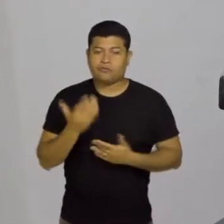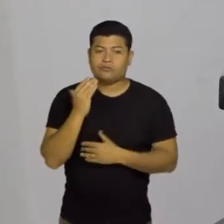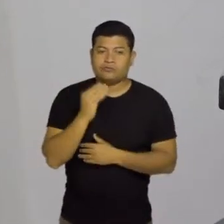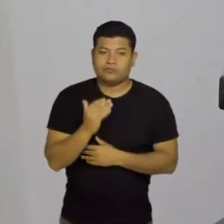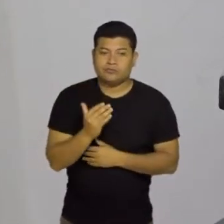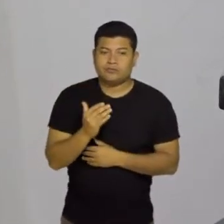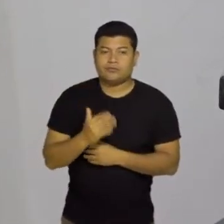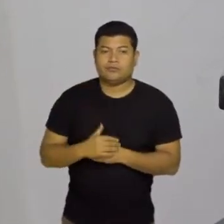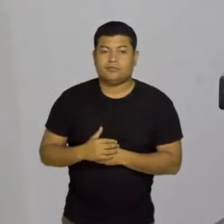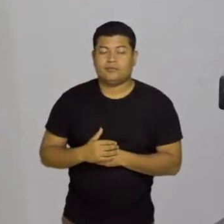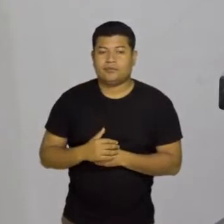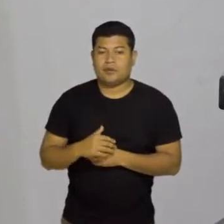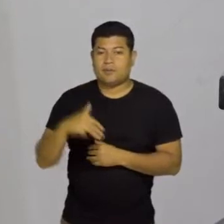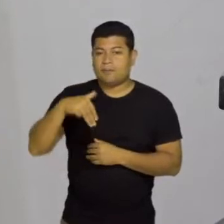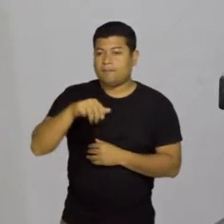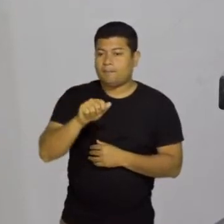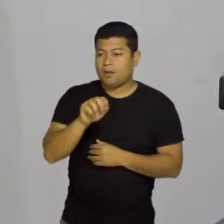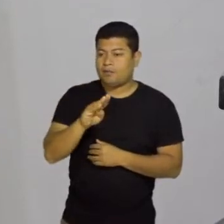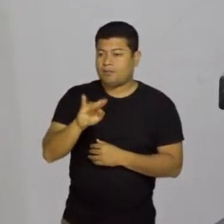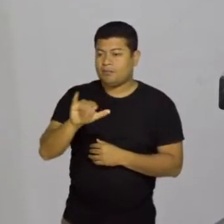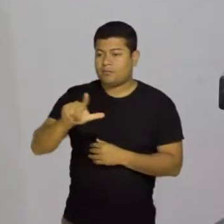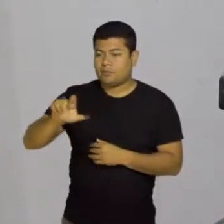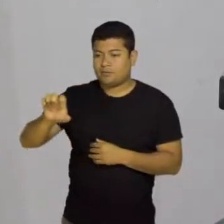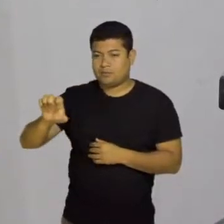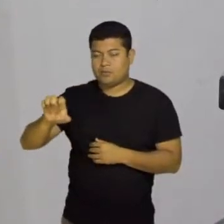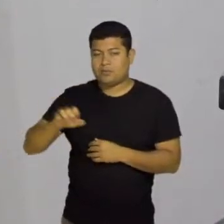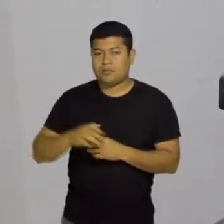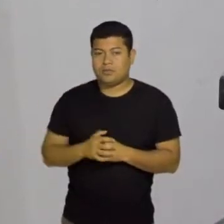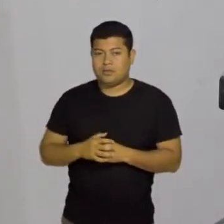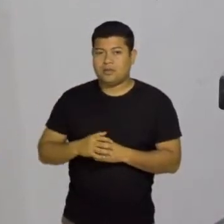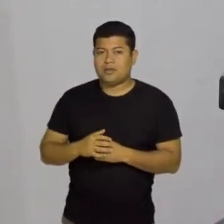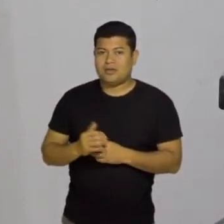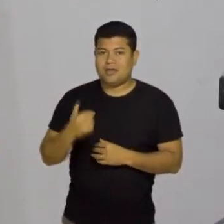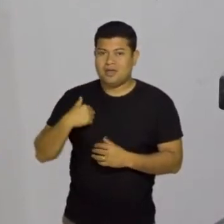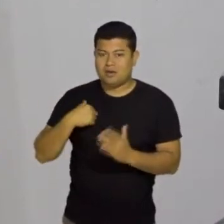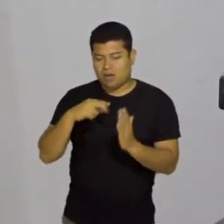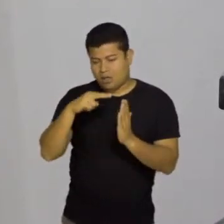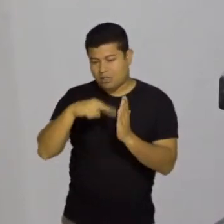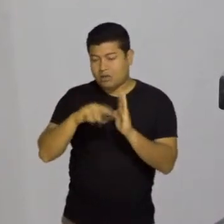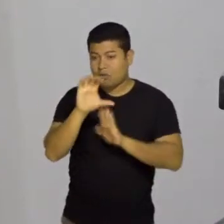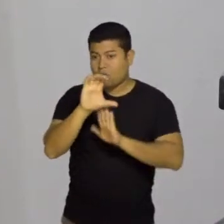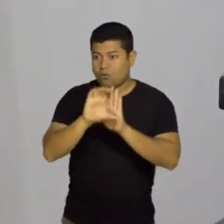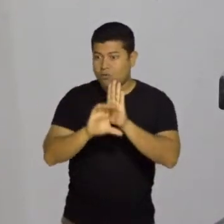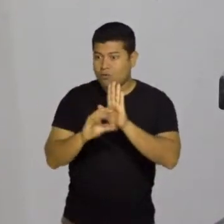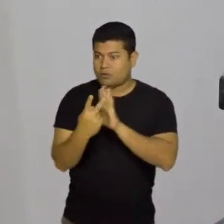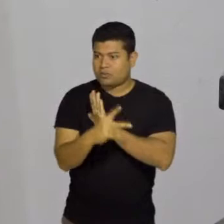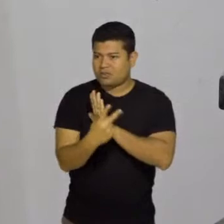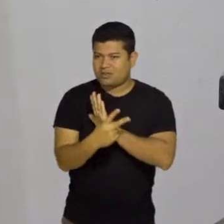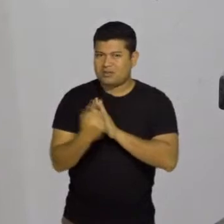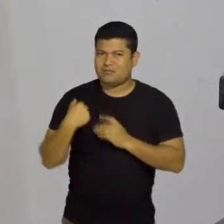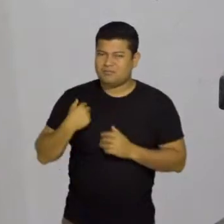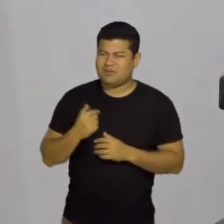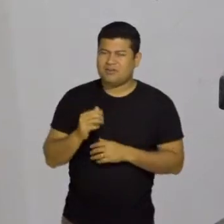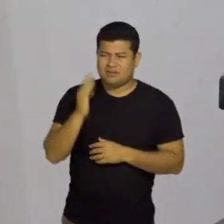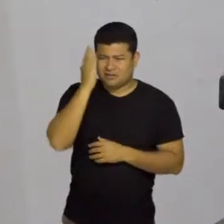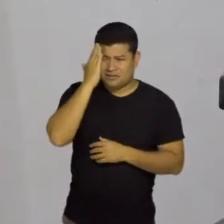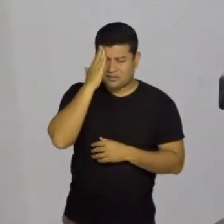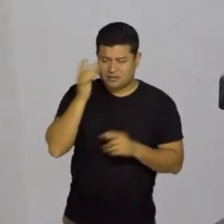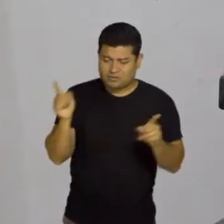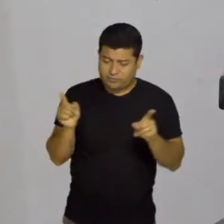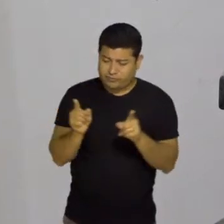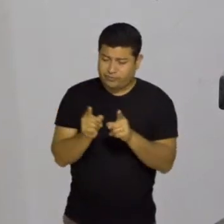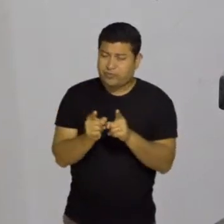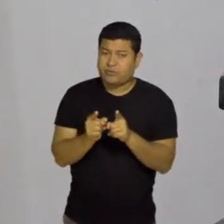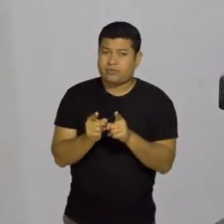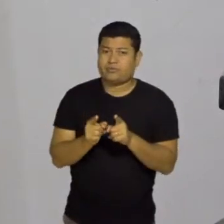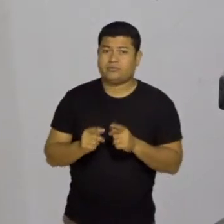é a Amabile. Eu ia ler o currículo da Amabile aqui, mas como eu sei que o tempo está quase acabando já, daqui a pouco eu vou